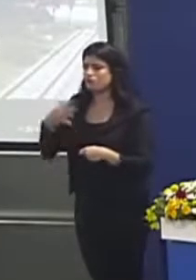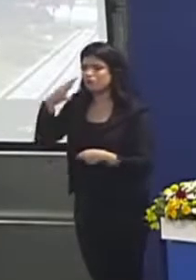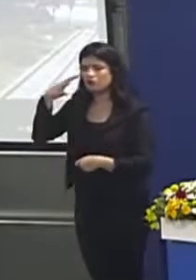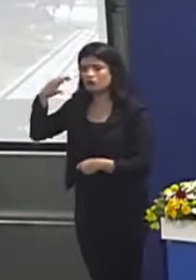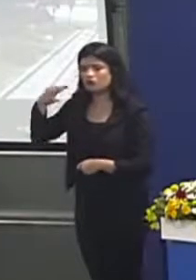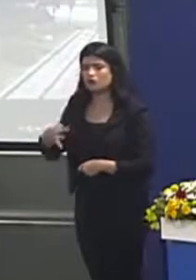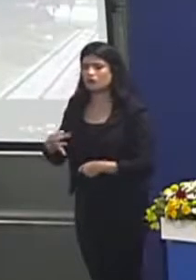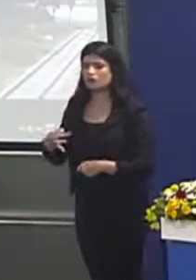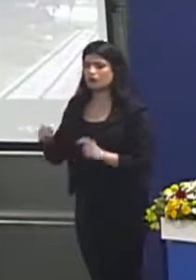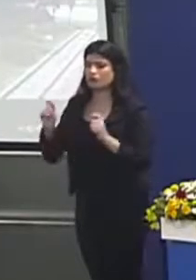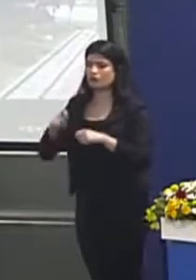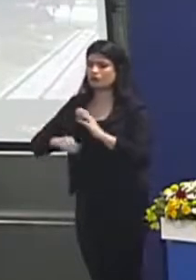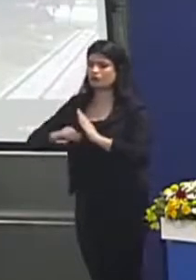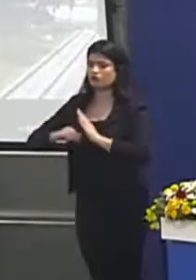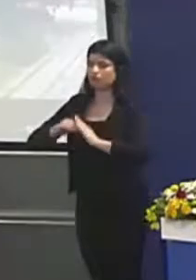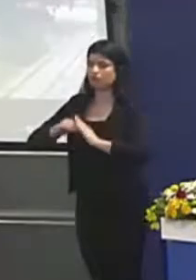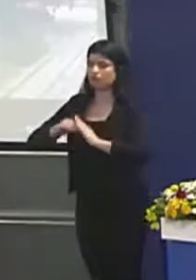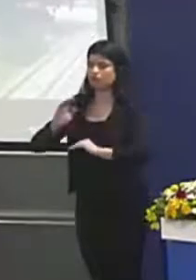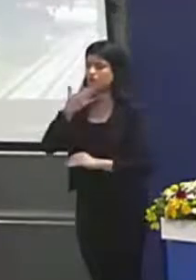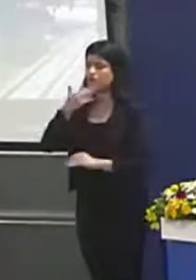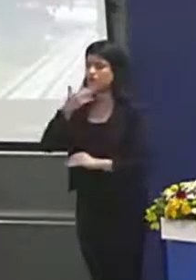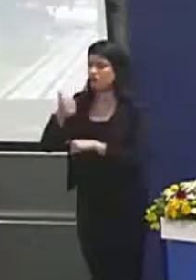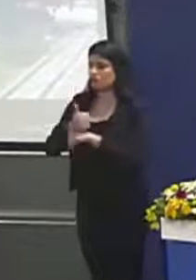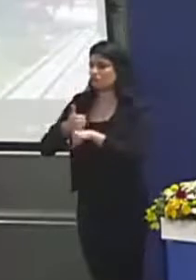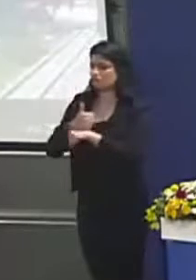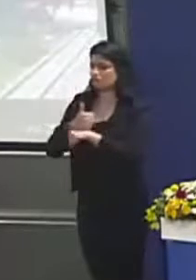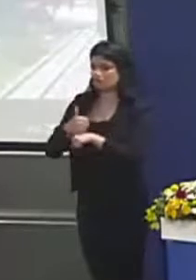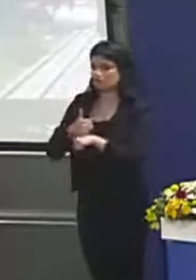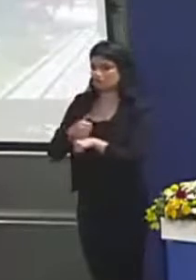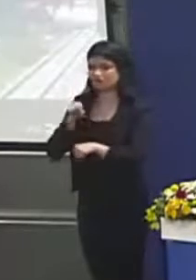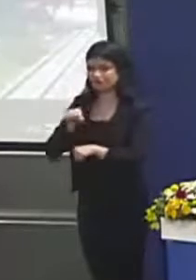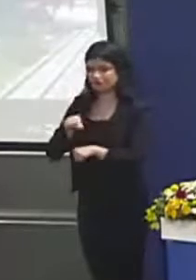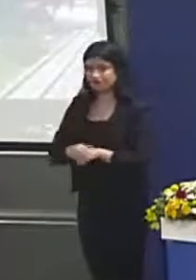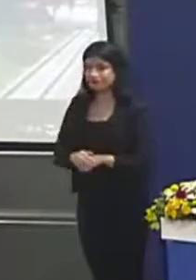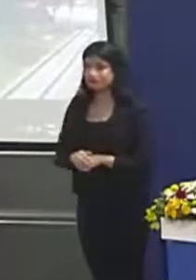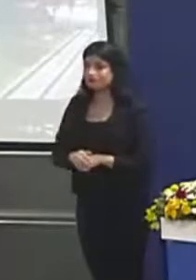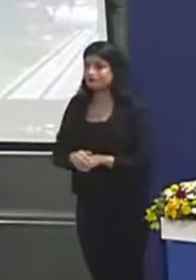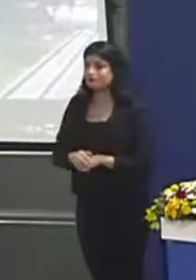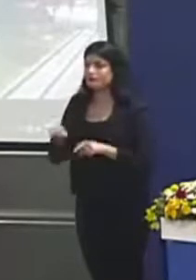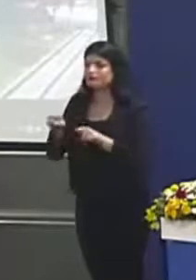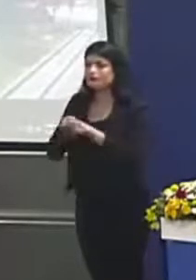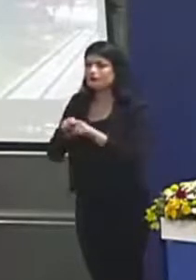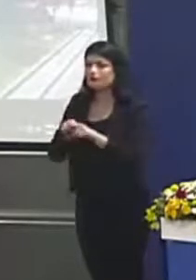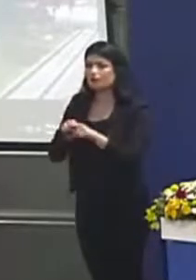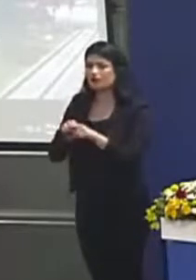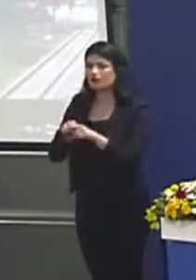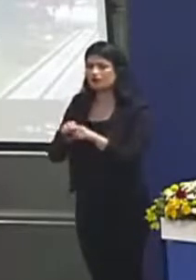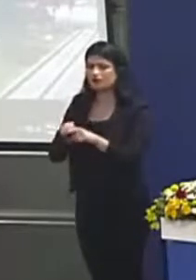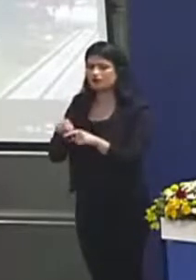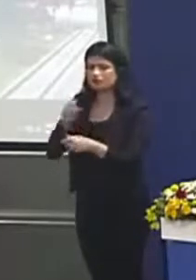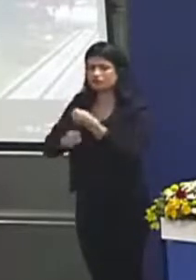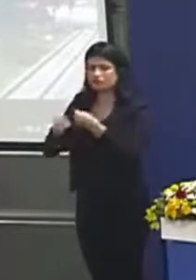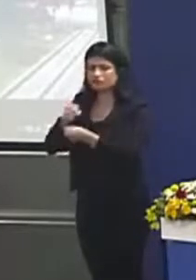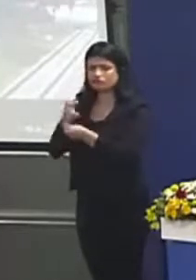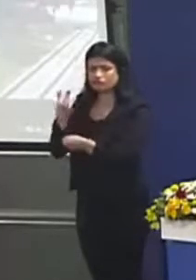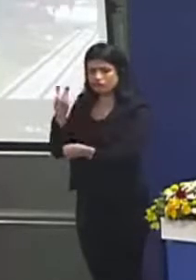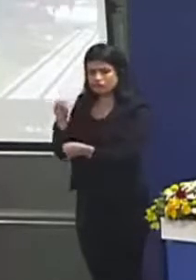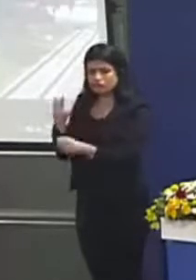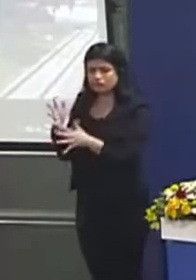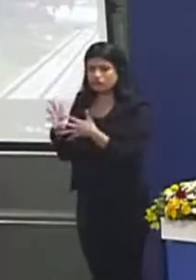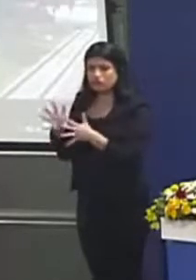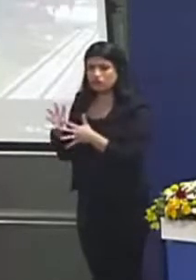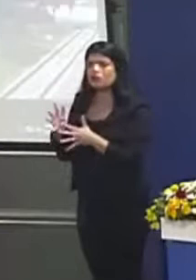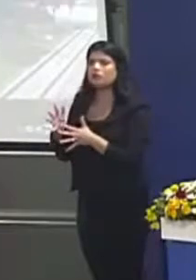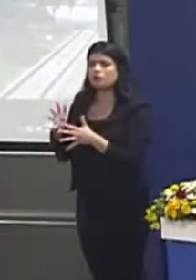que essa pudesse se tornar uma profissão específica. Já no final da década de 50, passa a funcionar na USP